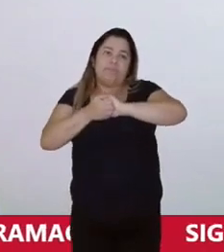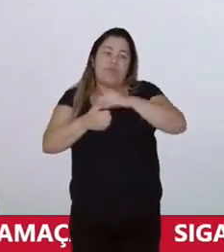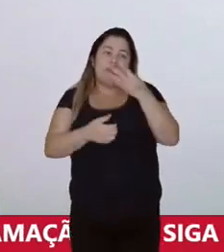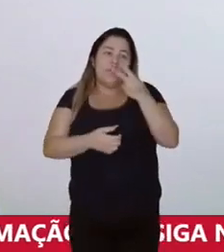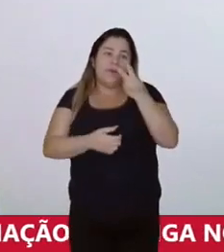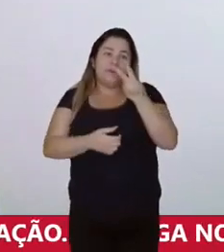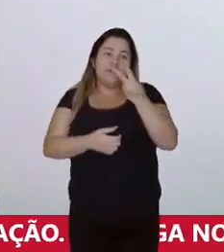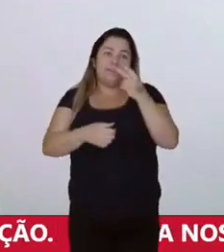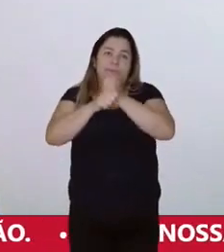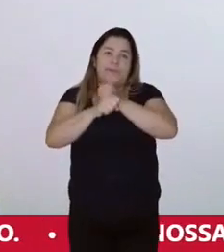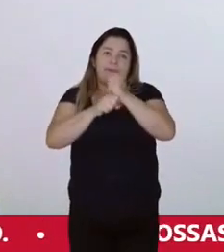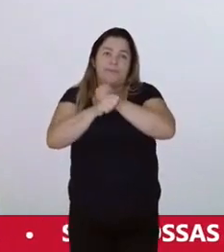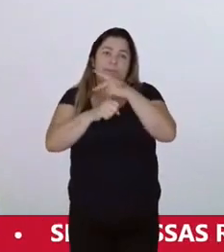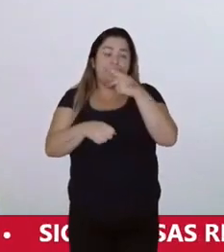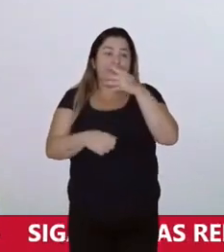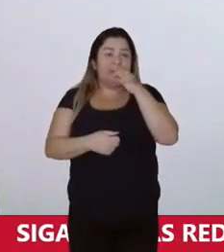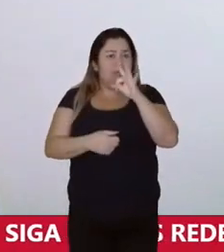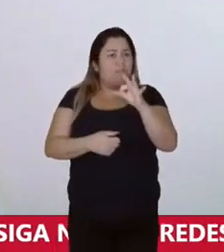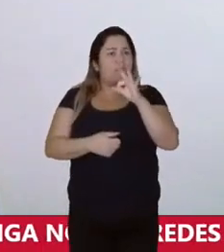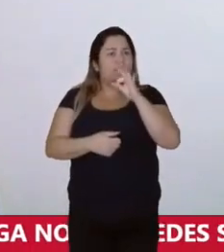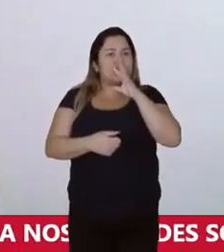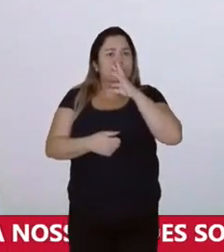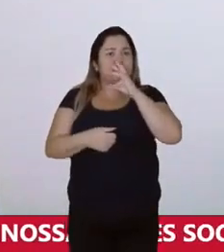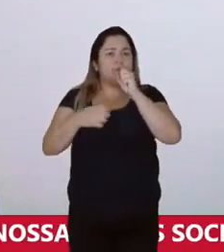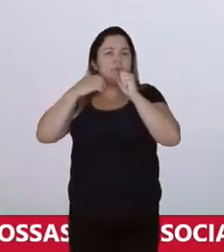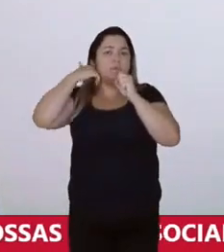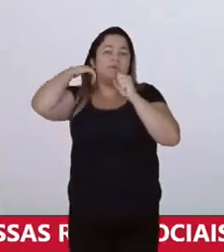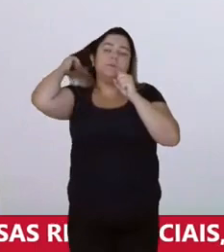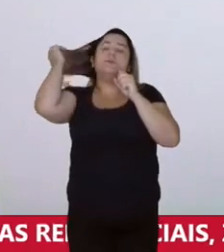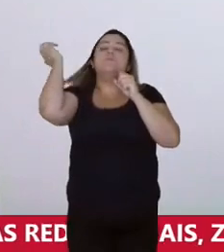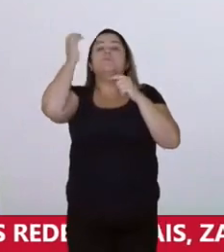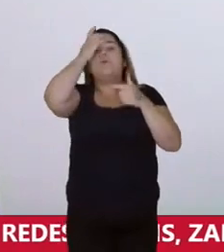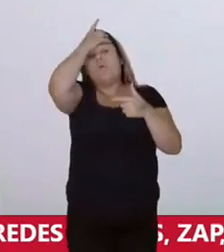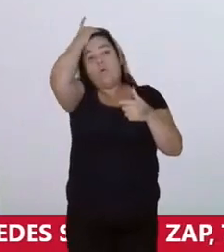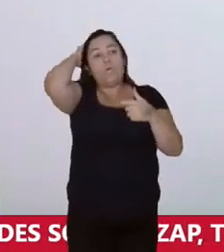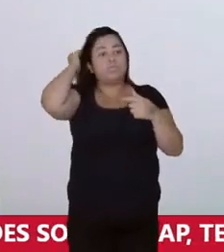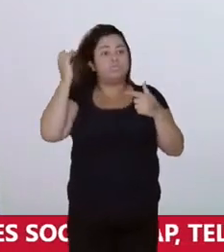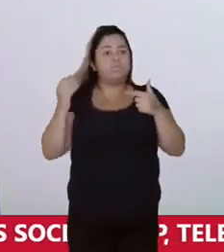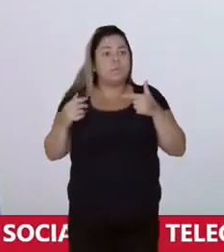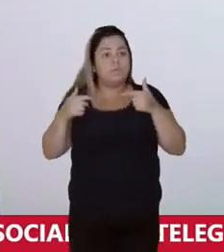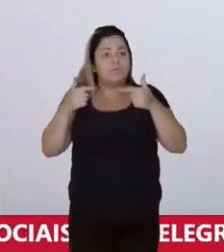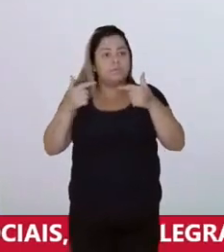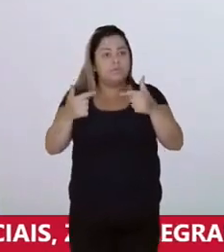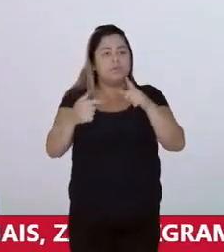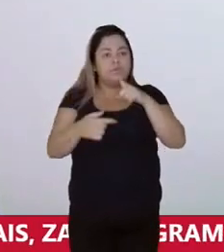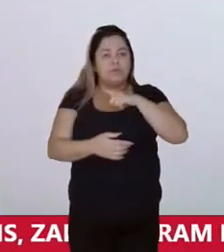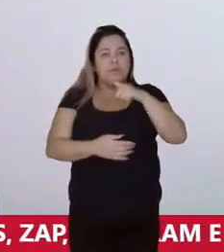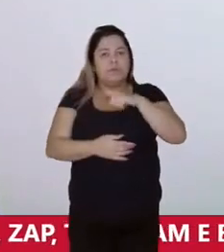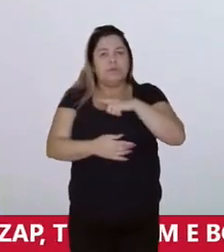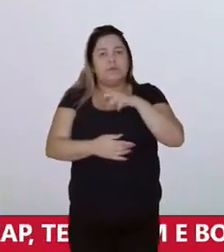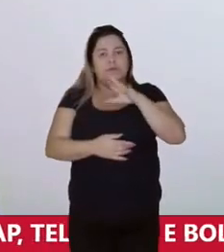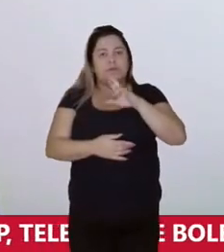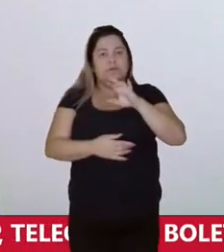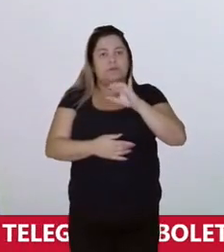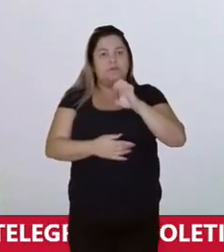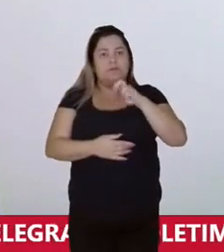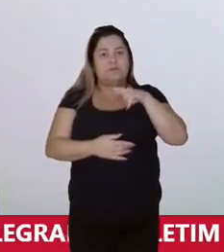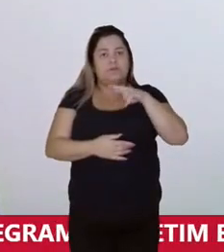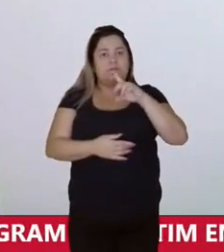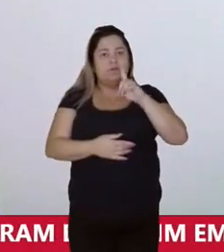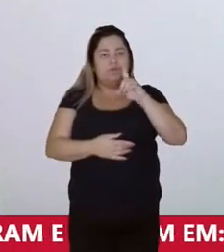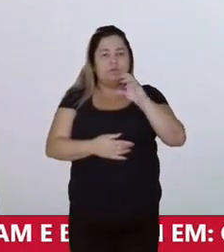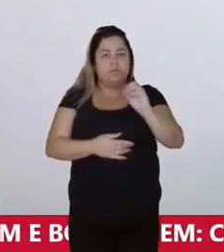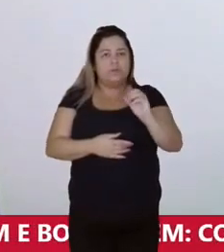do PT com muito vigor e sabendo do desafio que temos pela frente. Você disse, Reginaldo, no início da